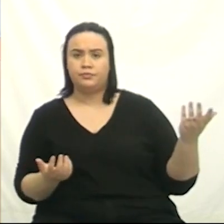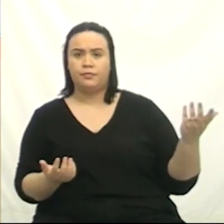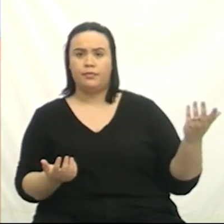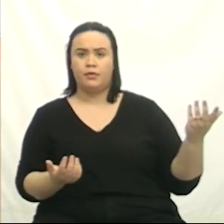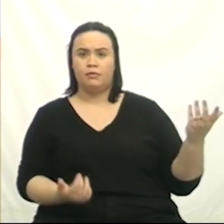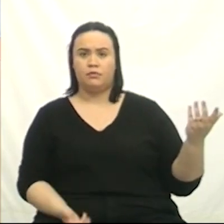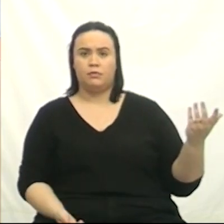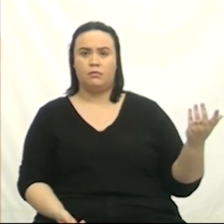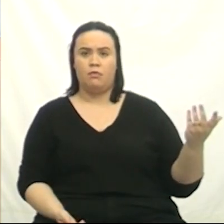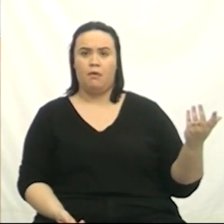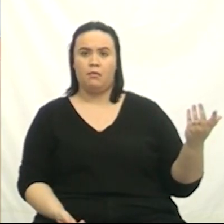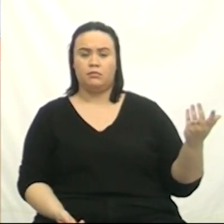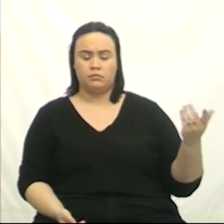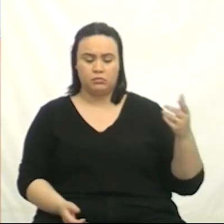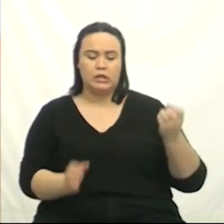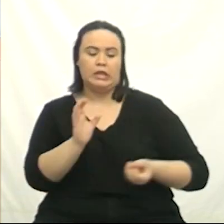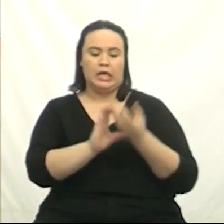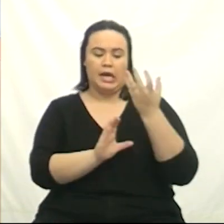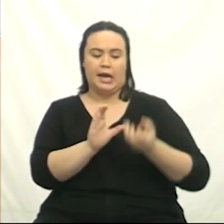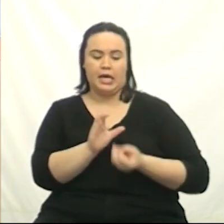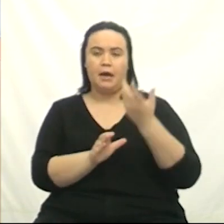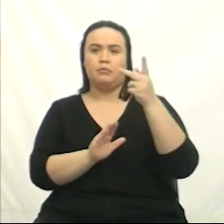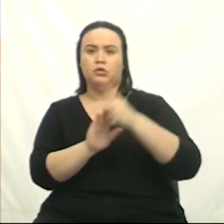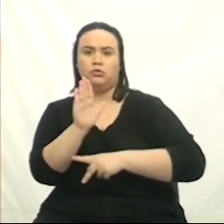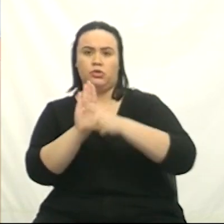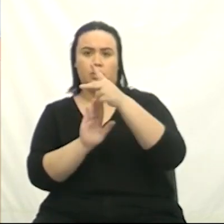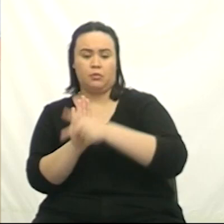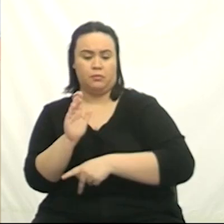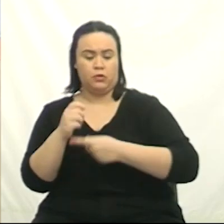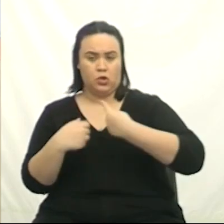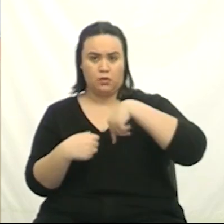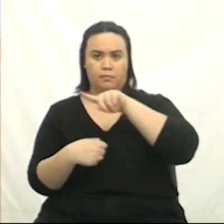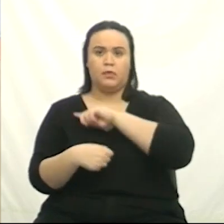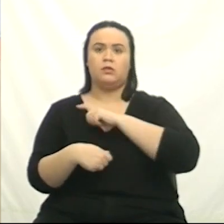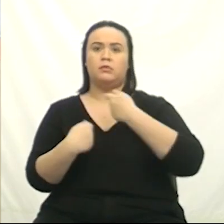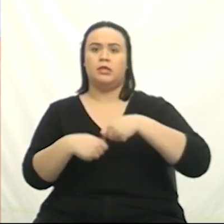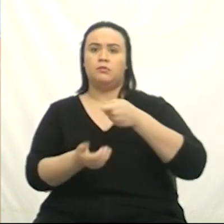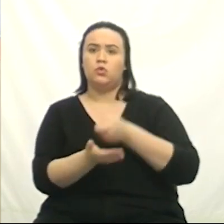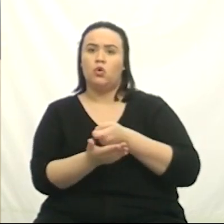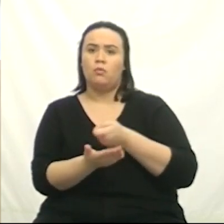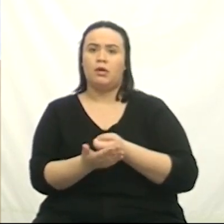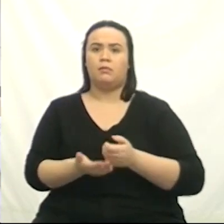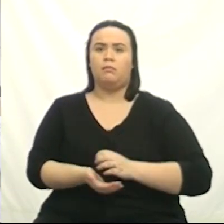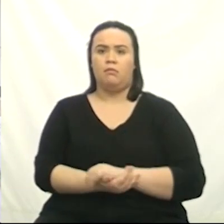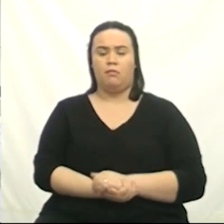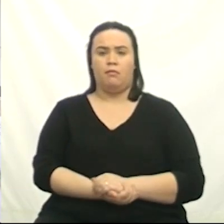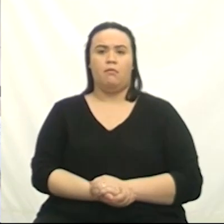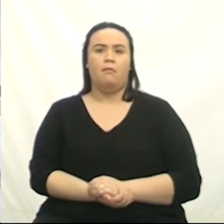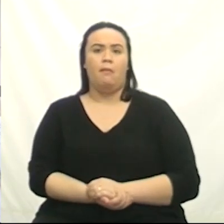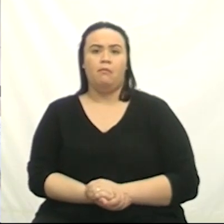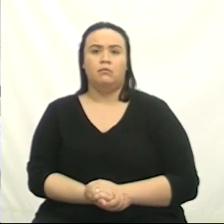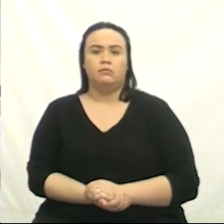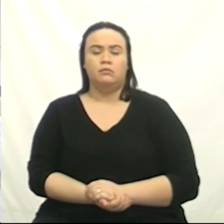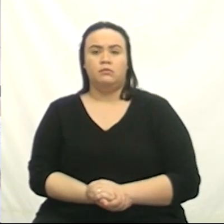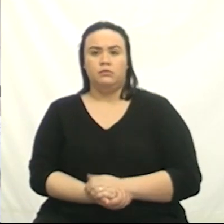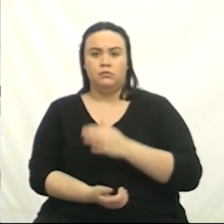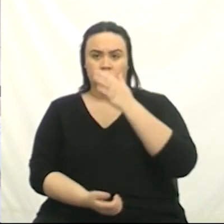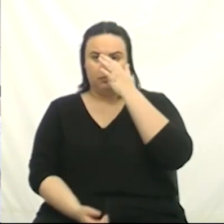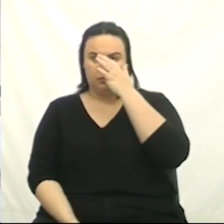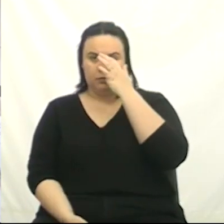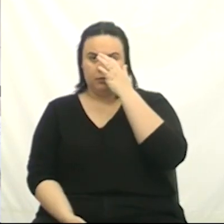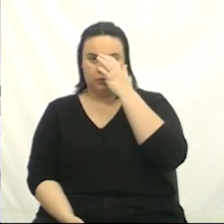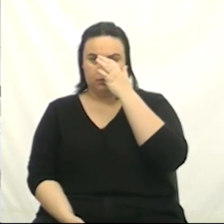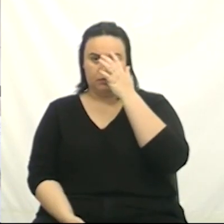projetos. Tem que cobrar e executar. Obrigado, Sr. Presidente. Com a palavra, a vereadora